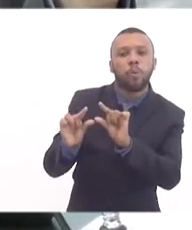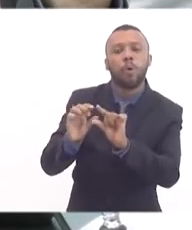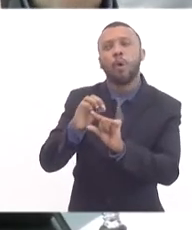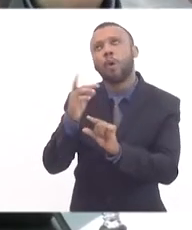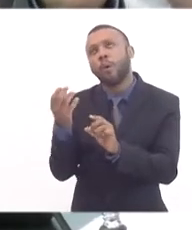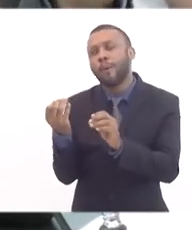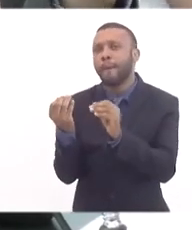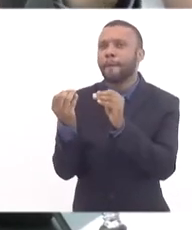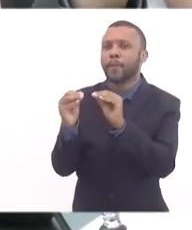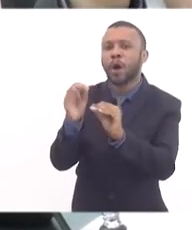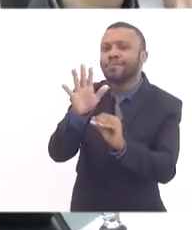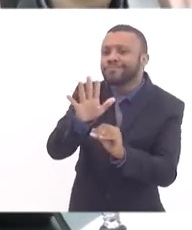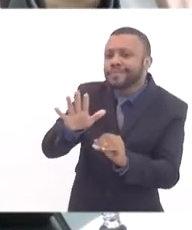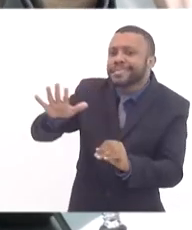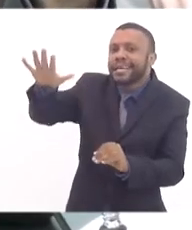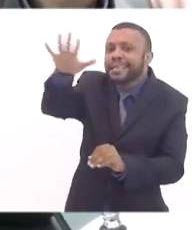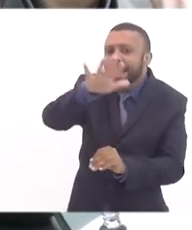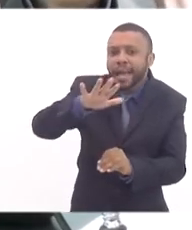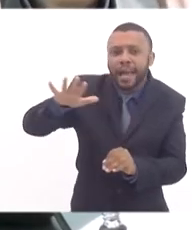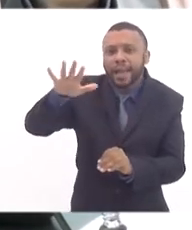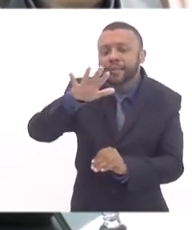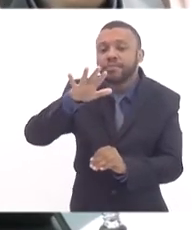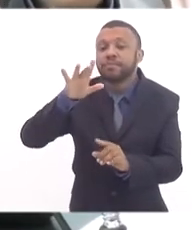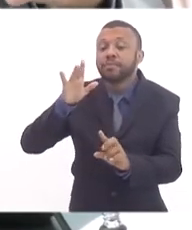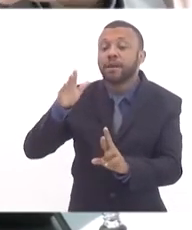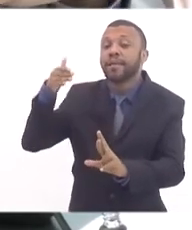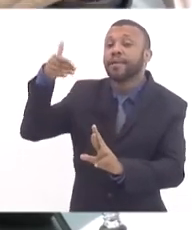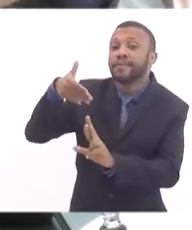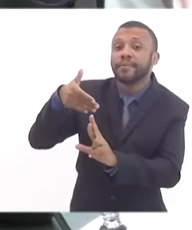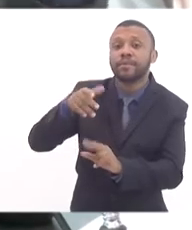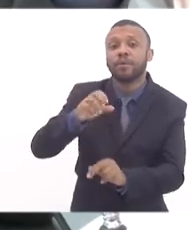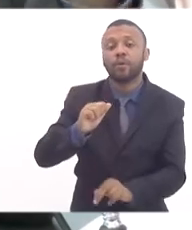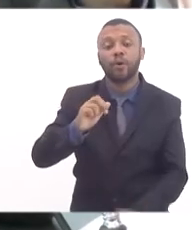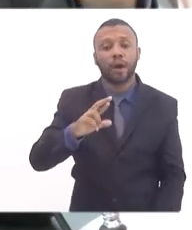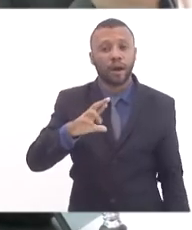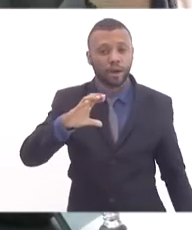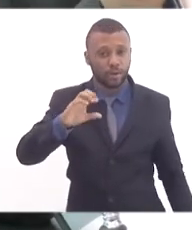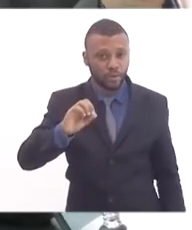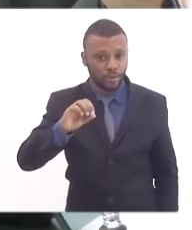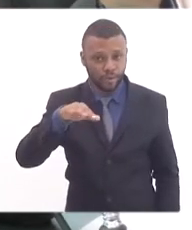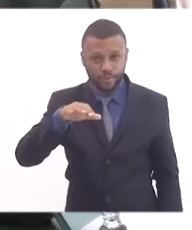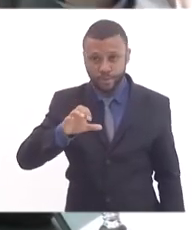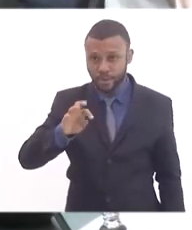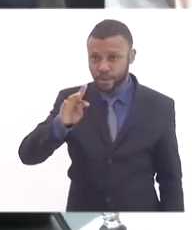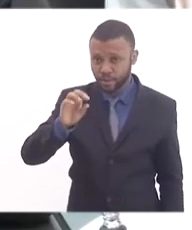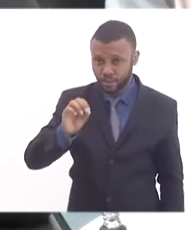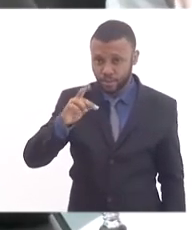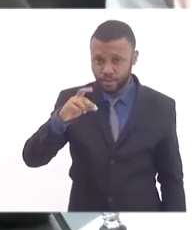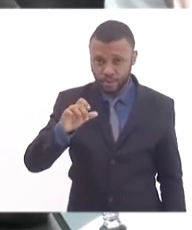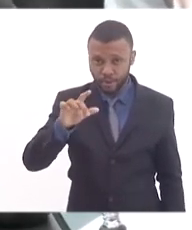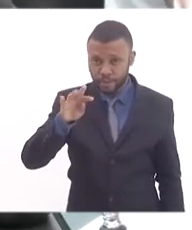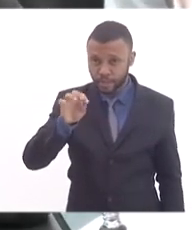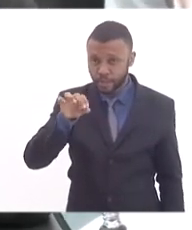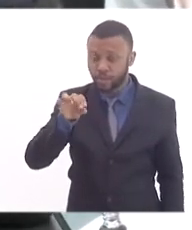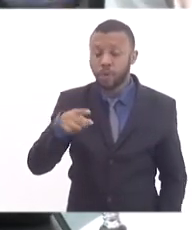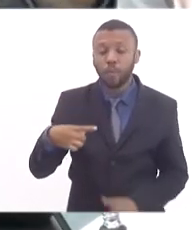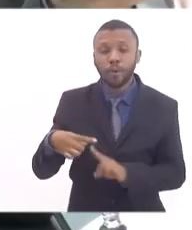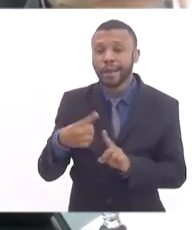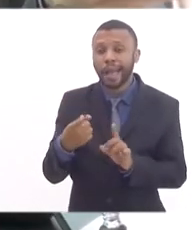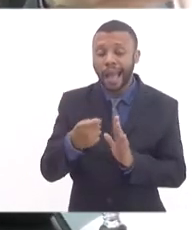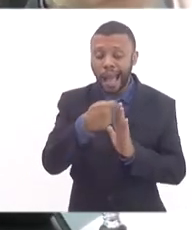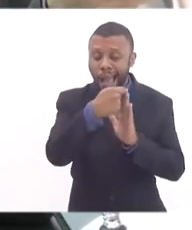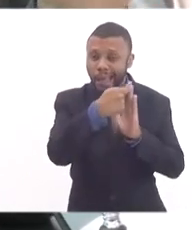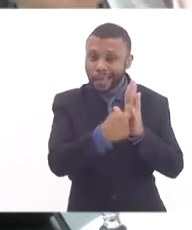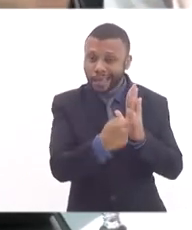genericamente prioritariamente no arco Metropolitano porque a redação e se ela é